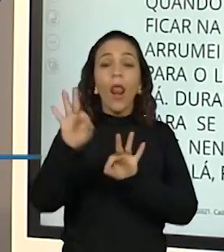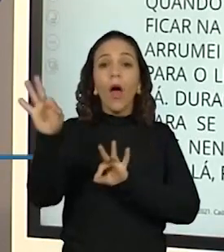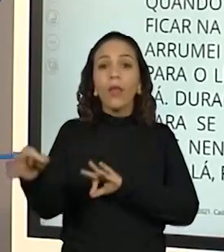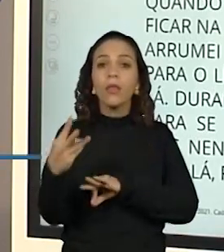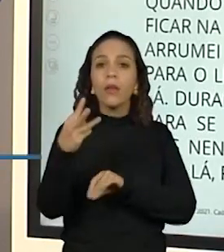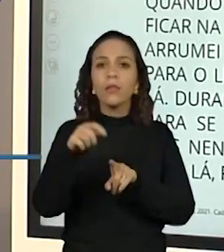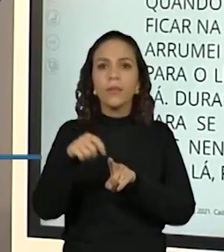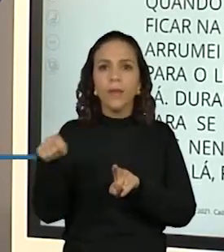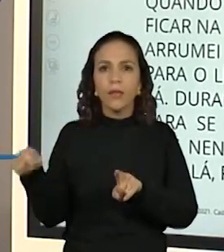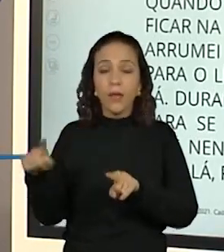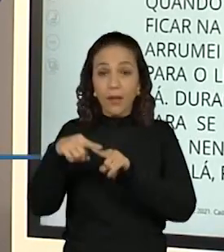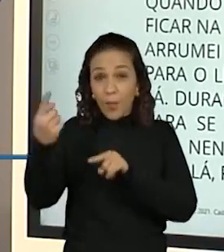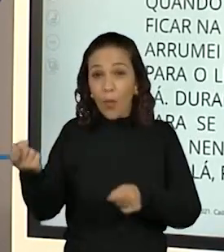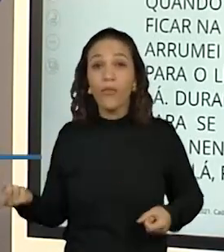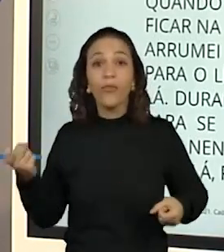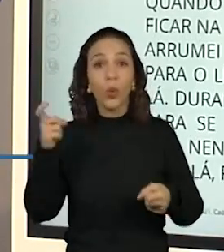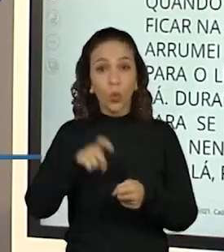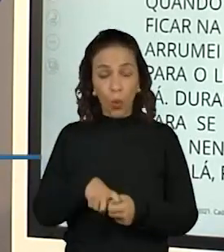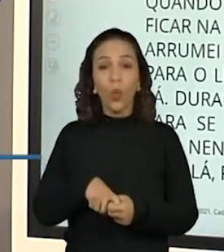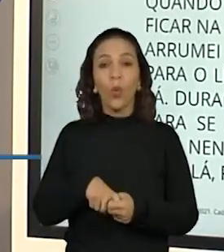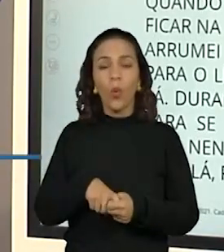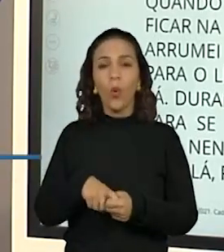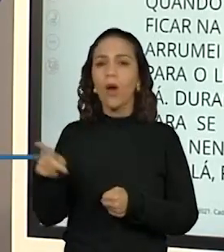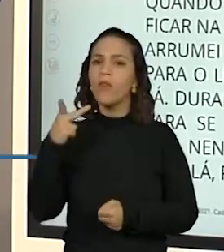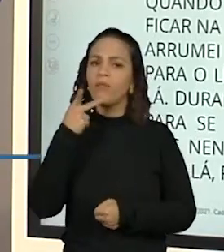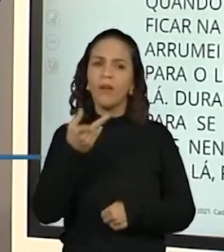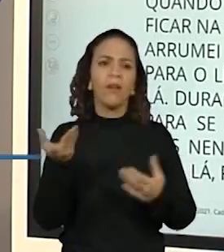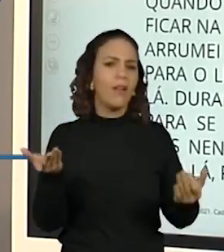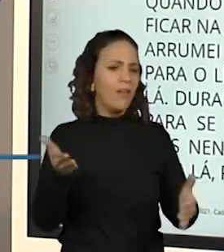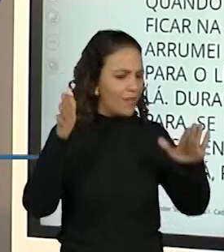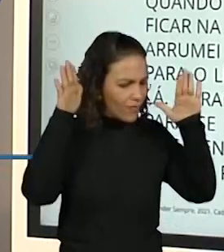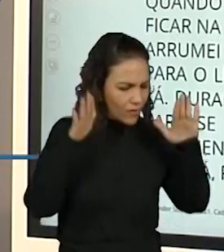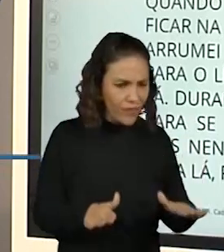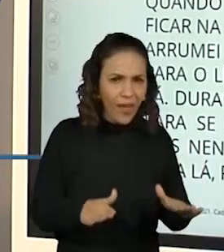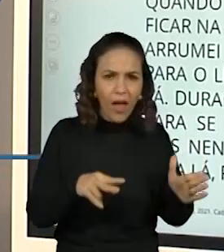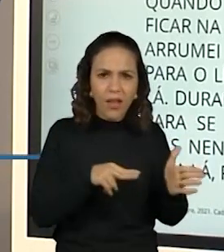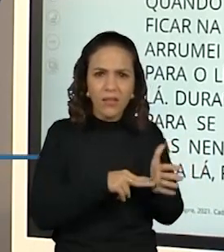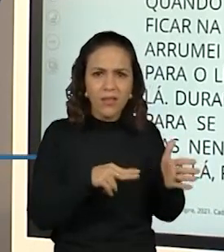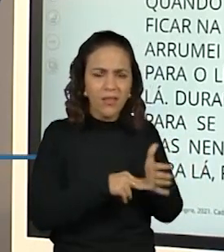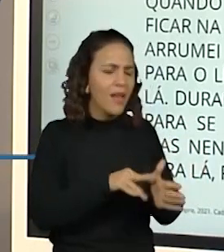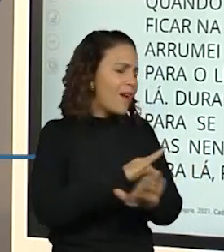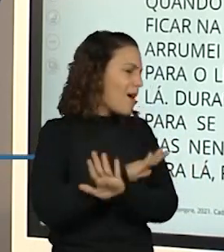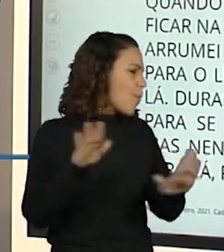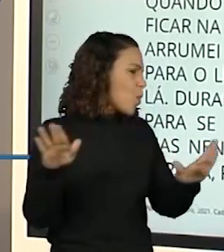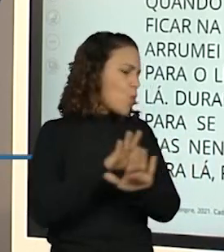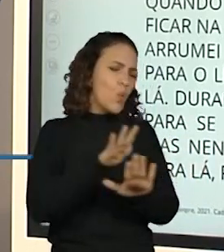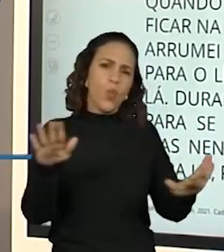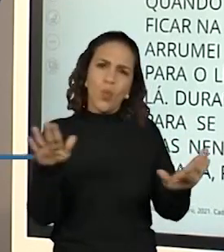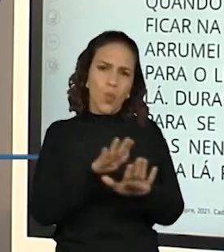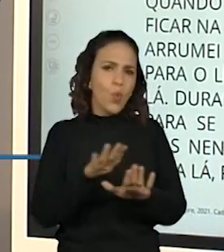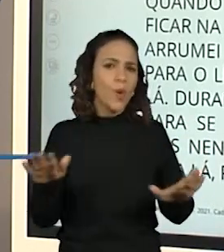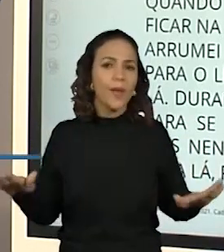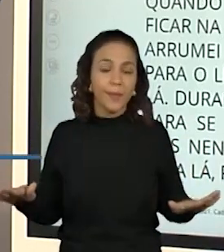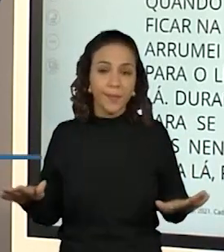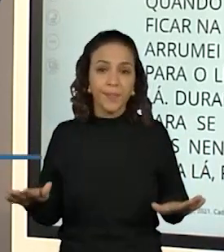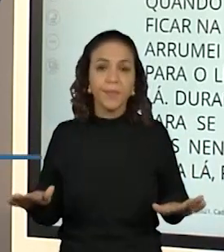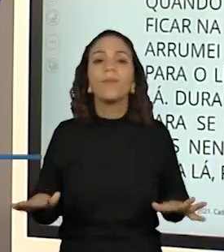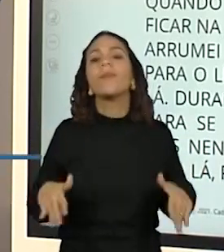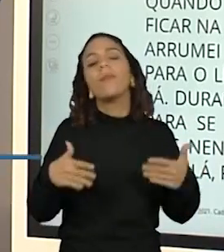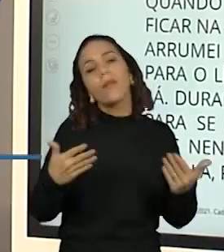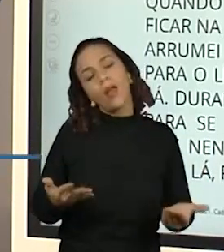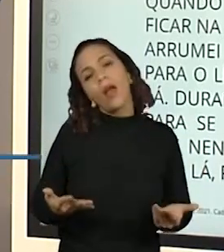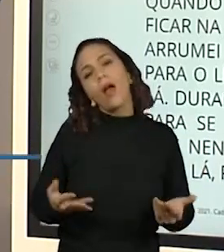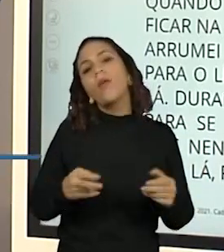quando retornou, disse para Gasal que não poderiam viver mais daquela maneira. E então passaram